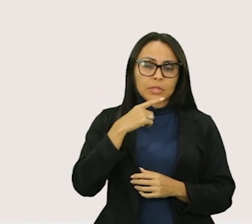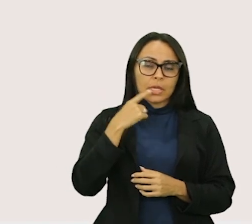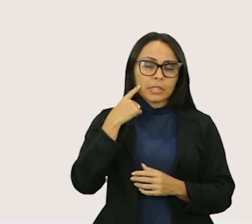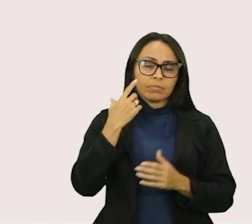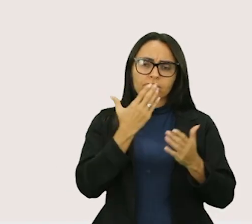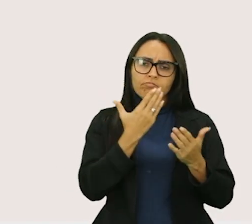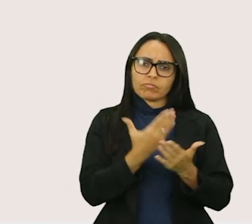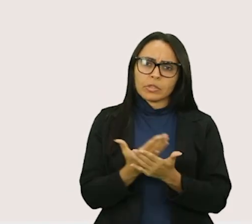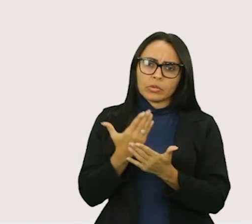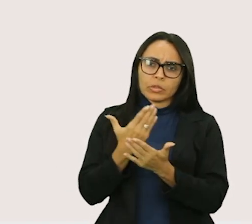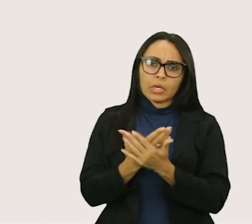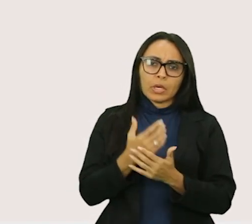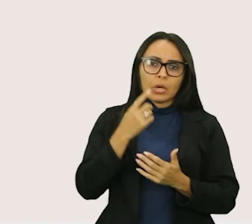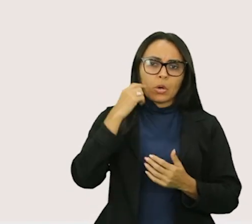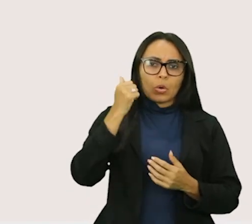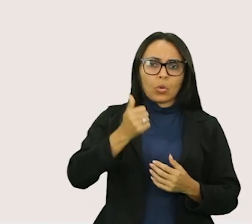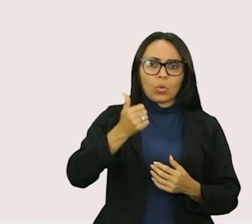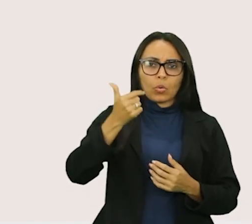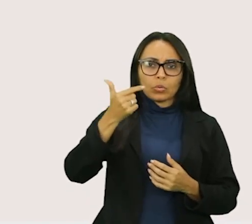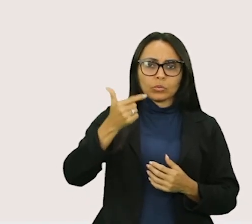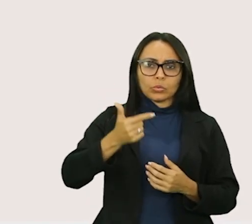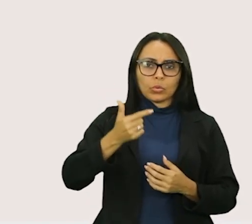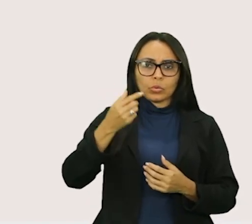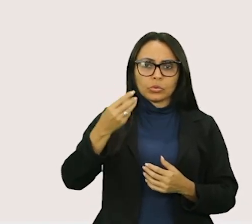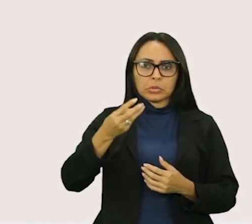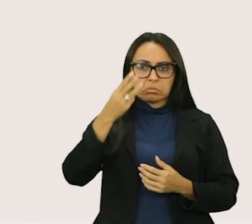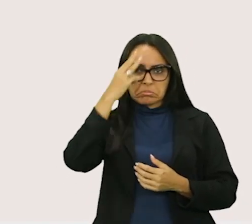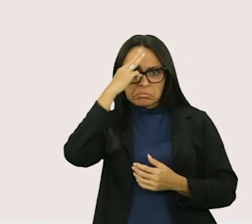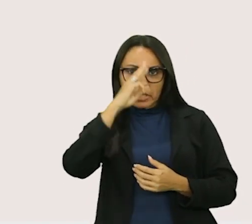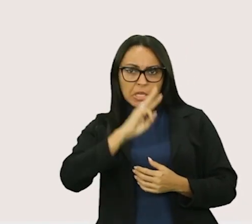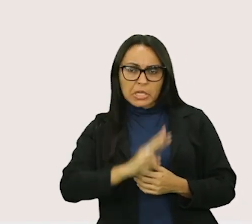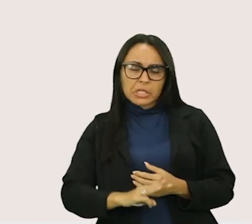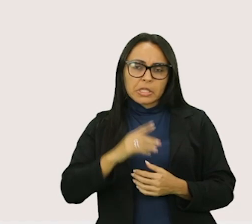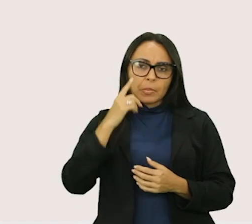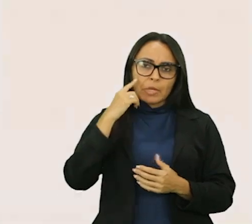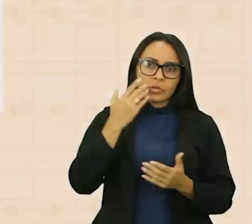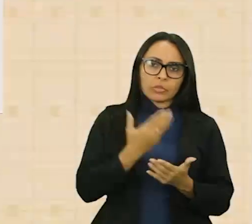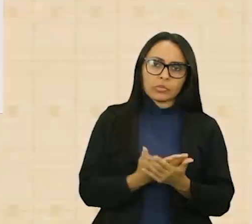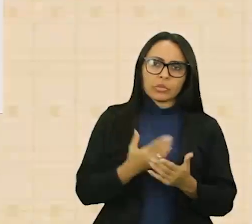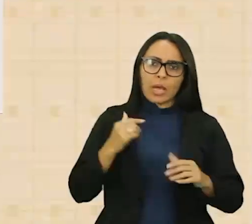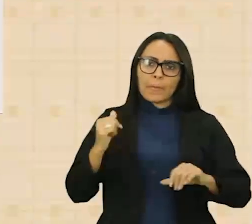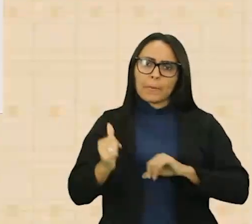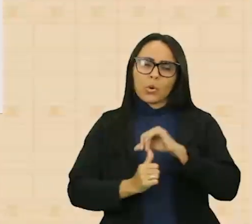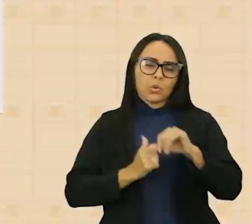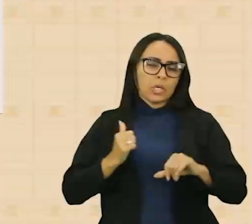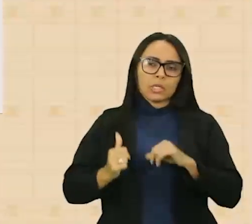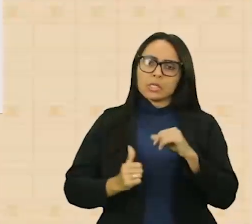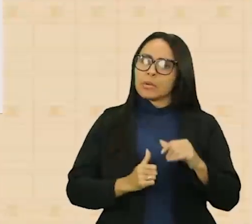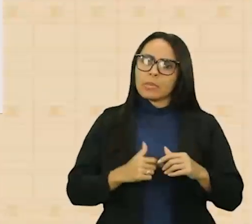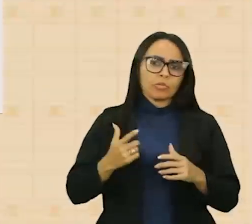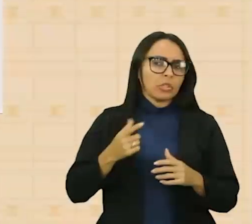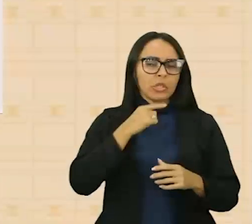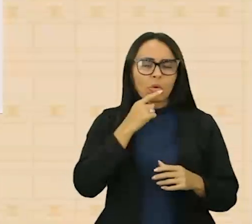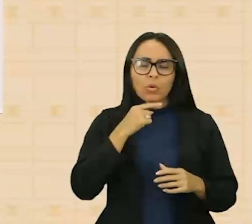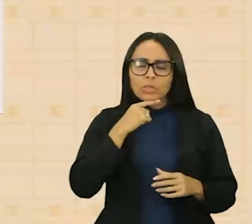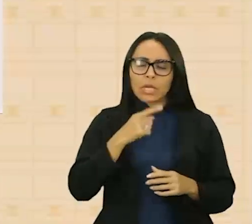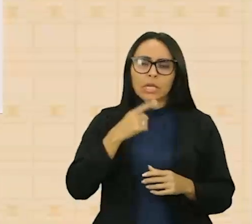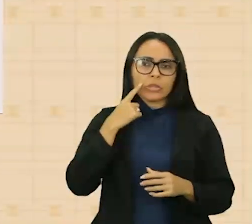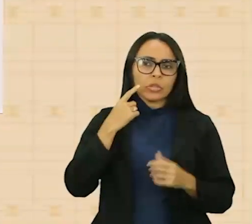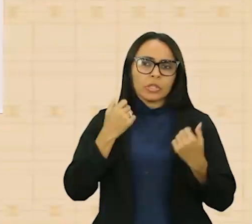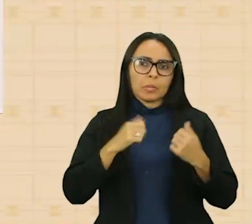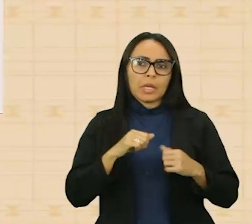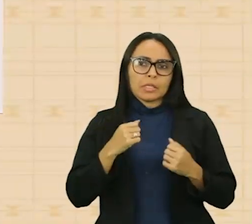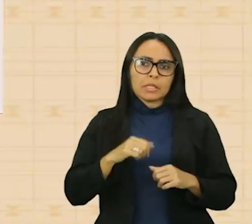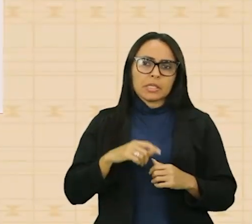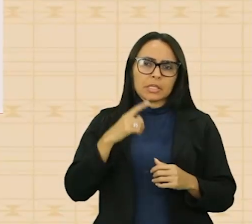estudar em 1, 2, 3 dias, uma semana. Para a gente estudar mudanças climáticas, a gente precisa aí de algumas décadas,